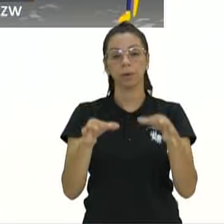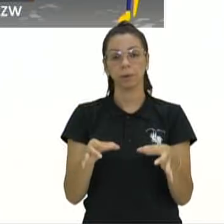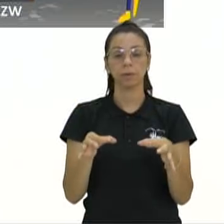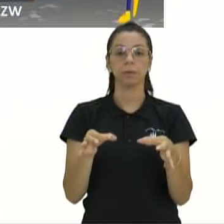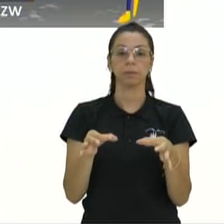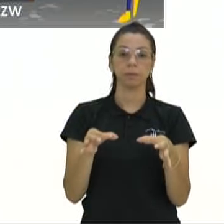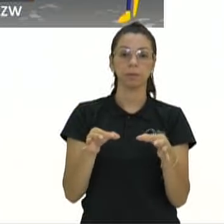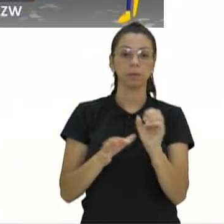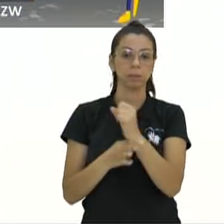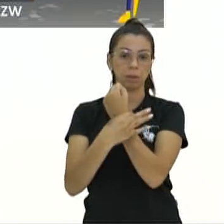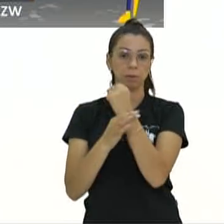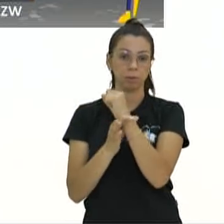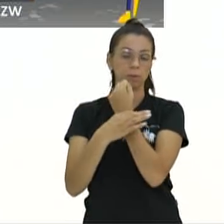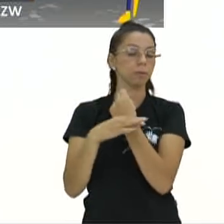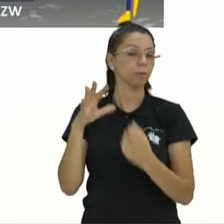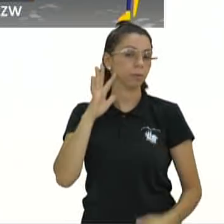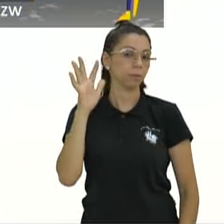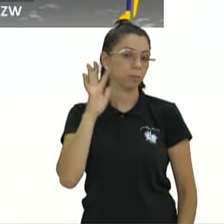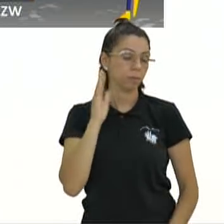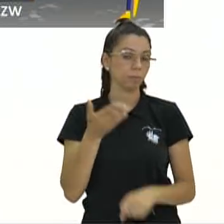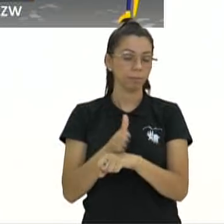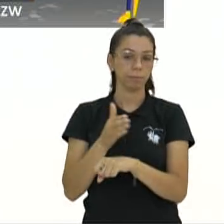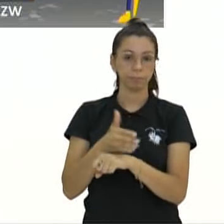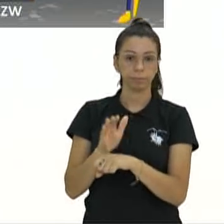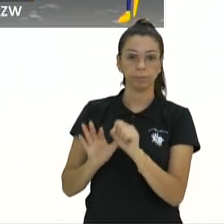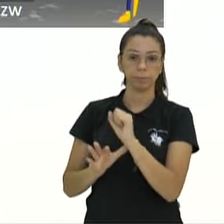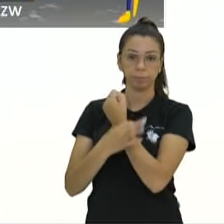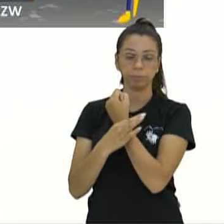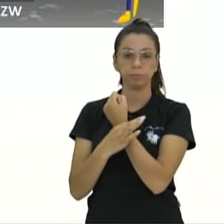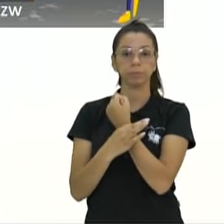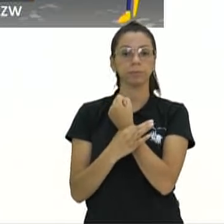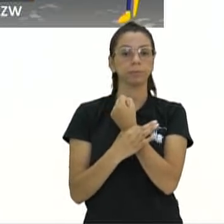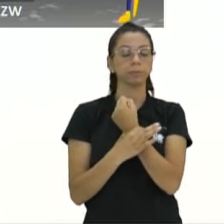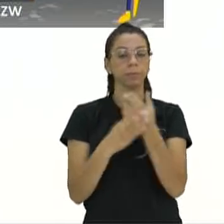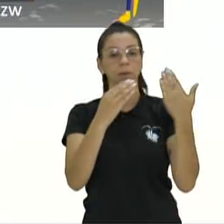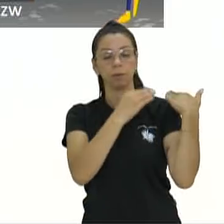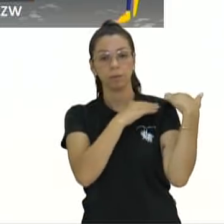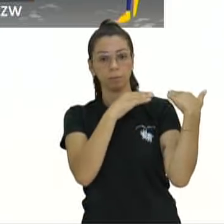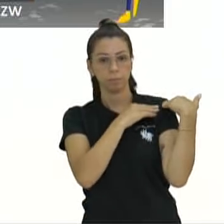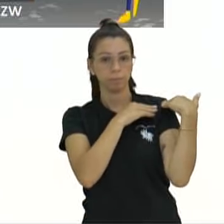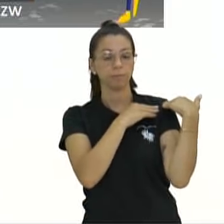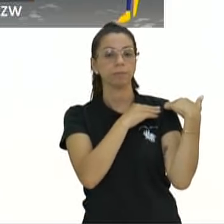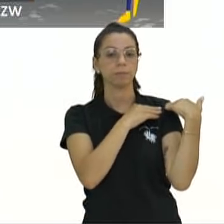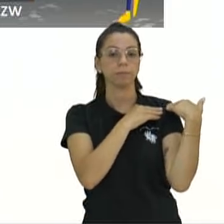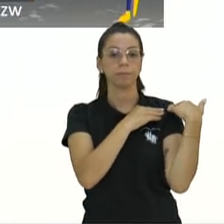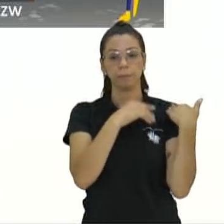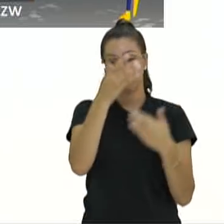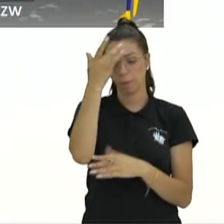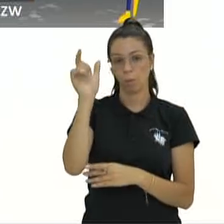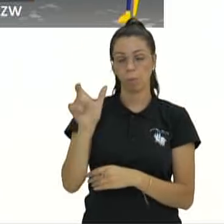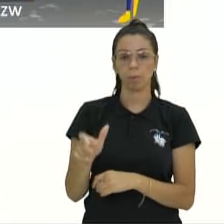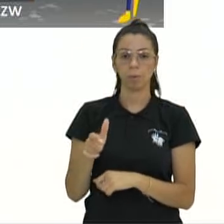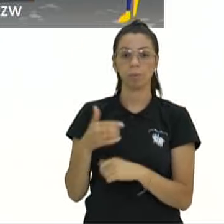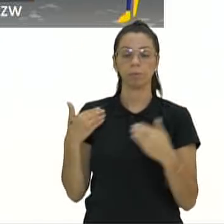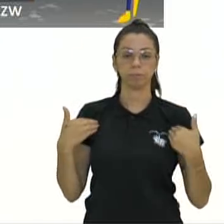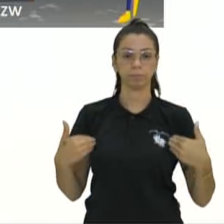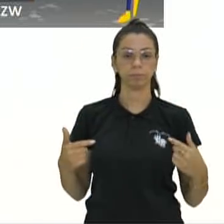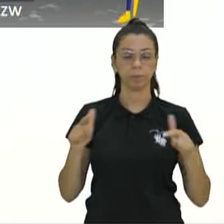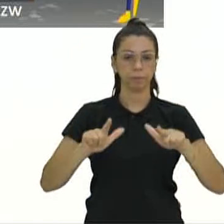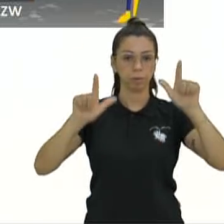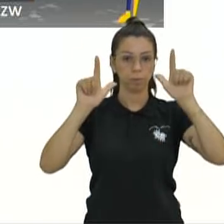à ideia do praticante, né, com relação à responsabilidade do praticante das práticas corporais de